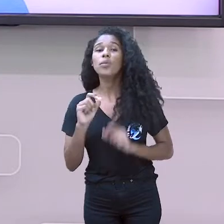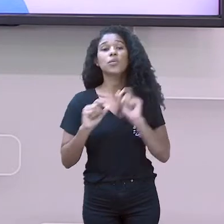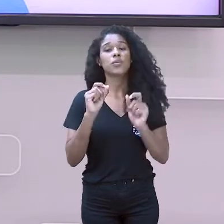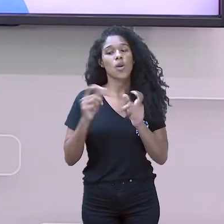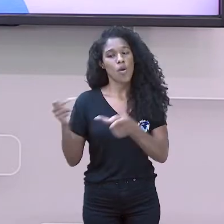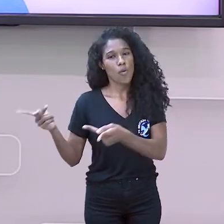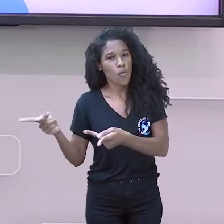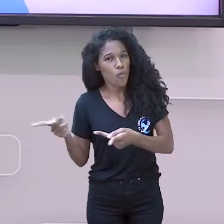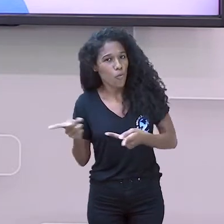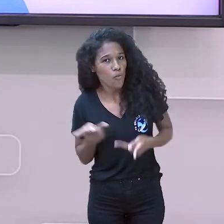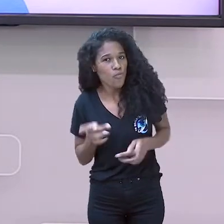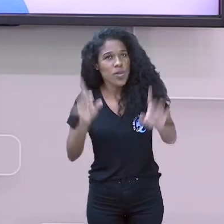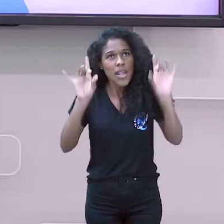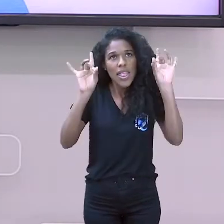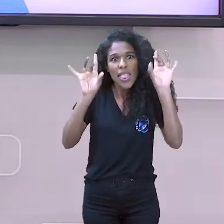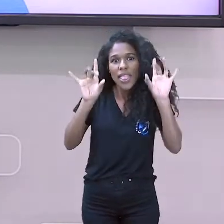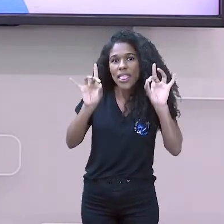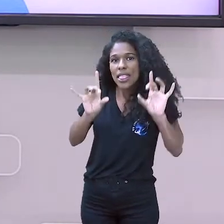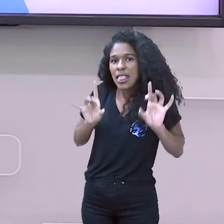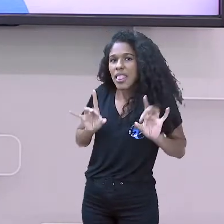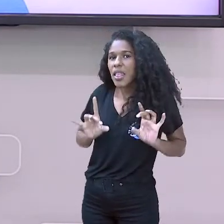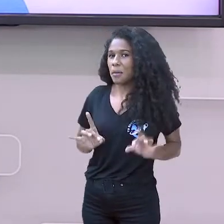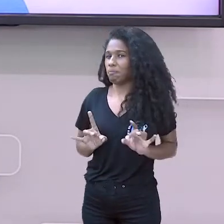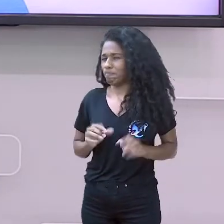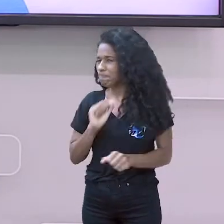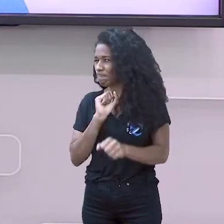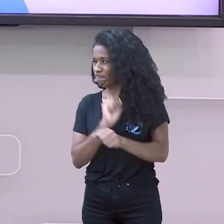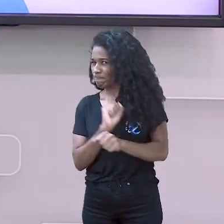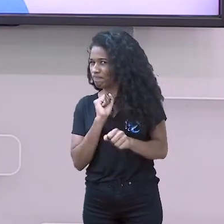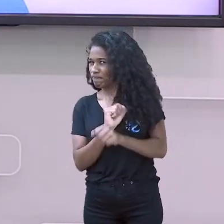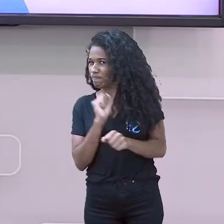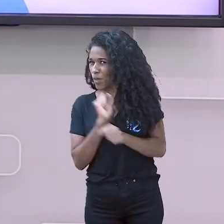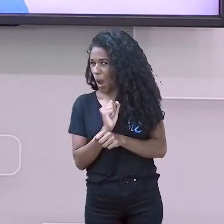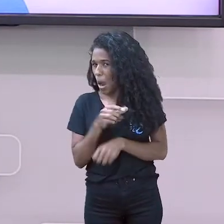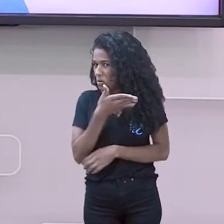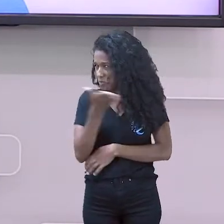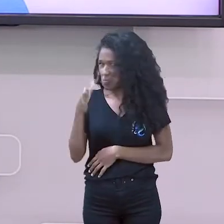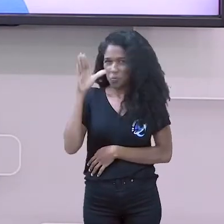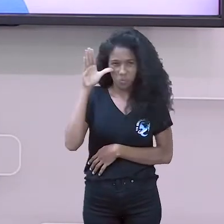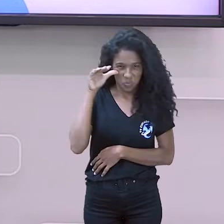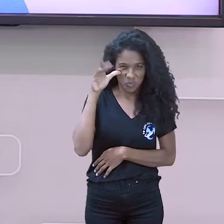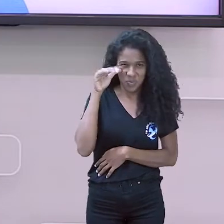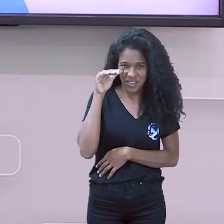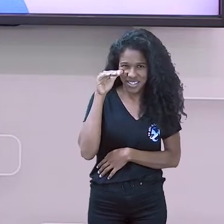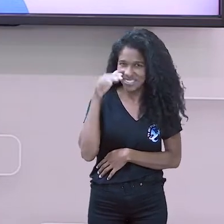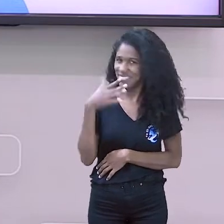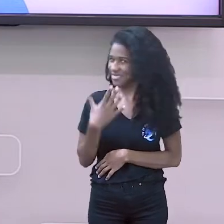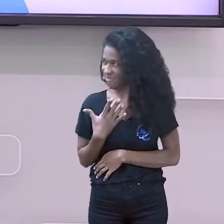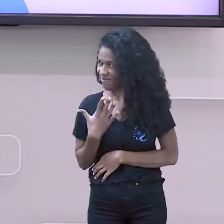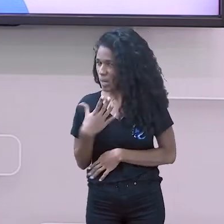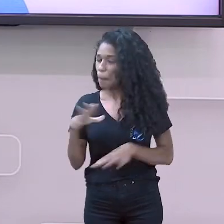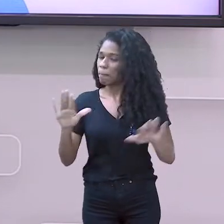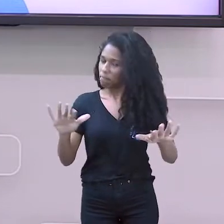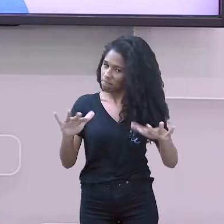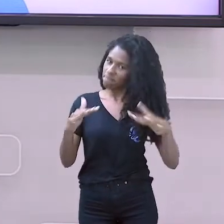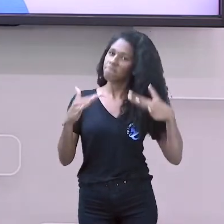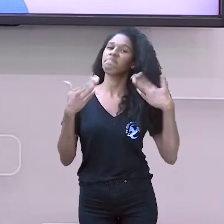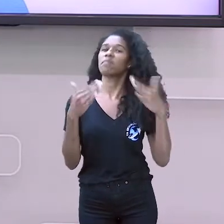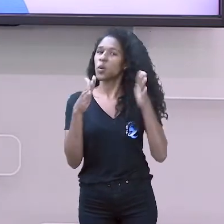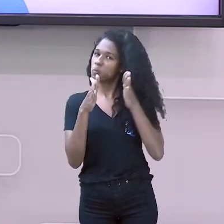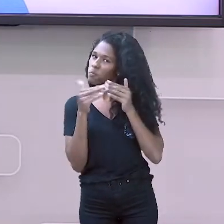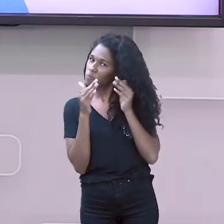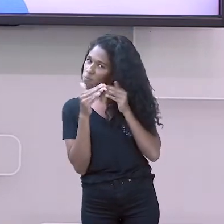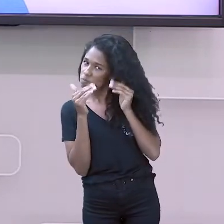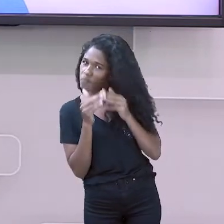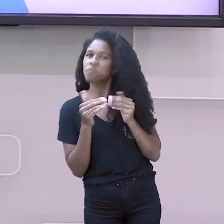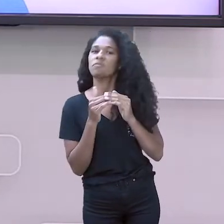Aguardem e confiem, hein? O que será que eu aprontei para vocês na aula de hoje? Fica a dica aí, ó, hashtag não saiam